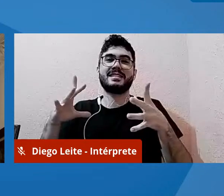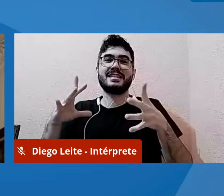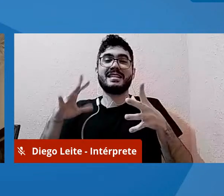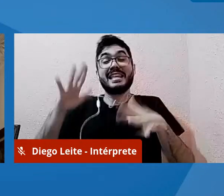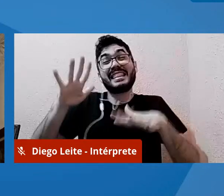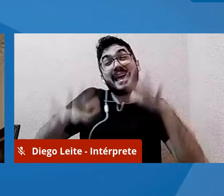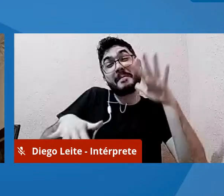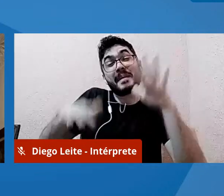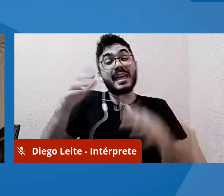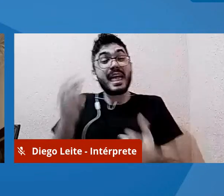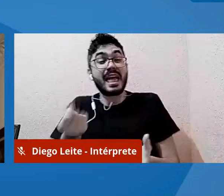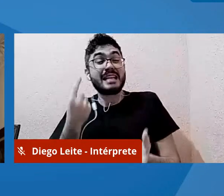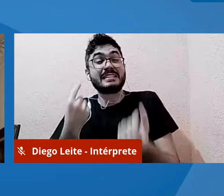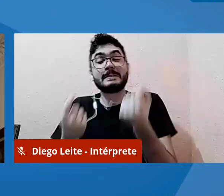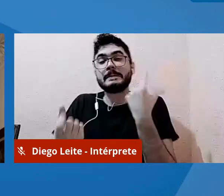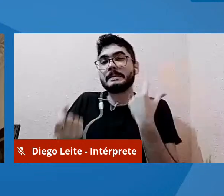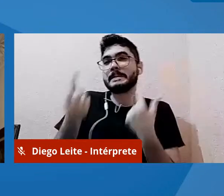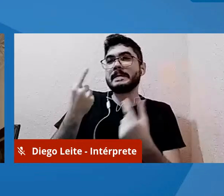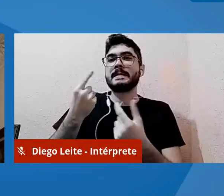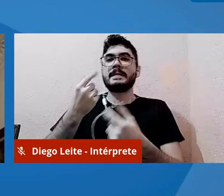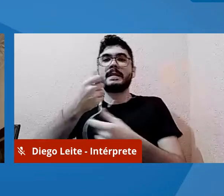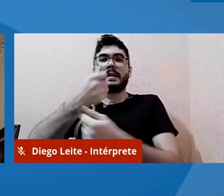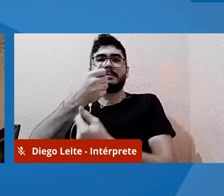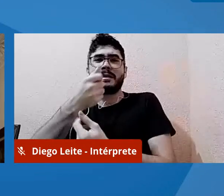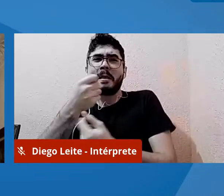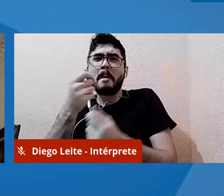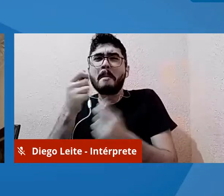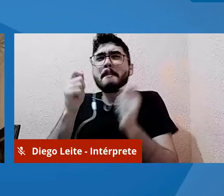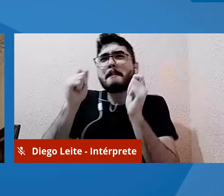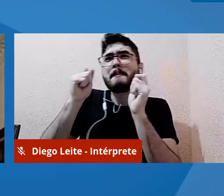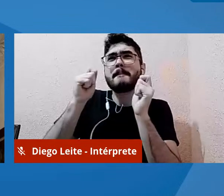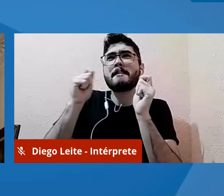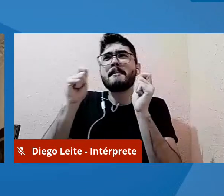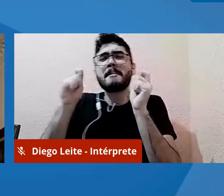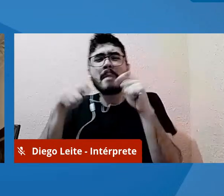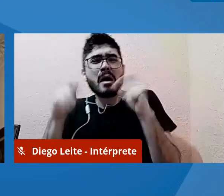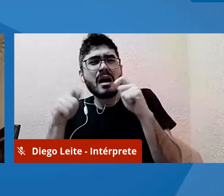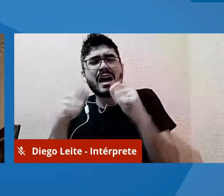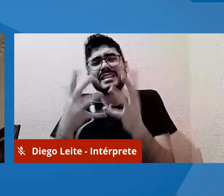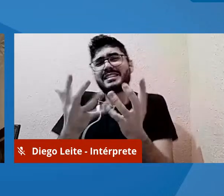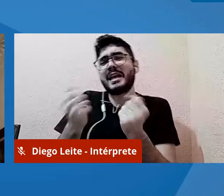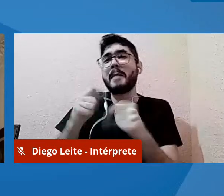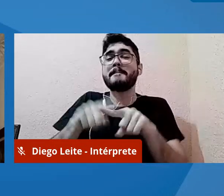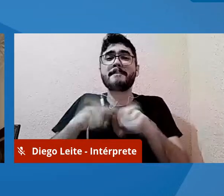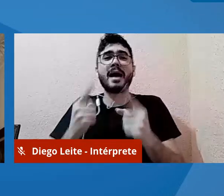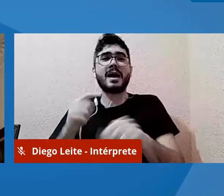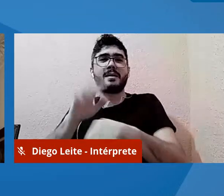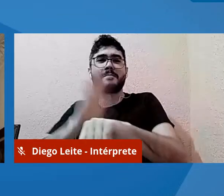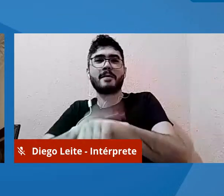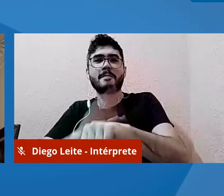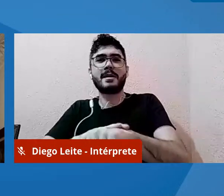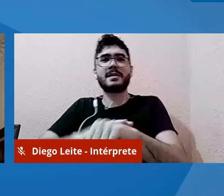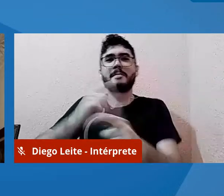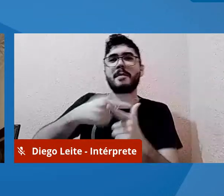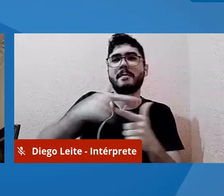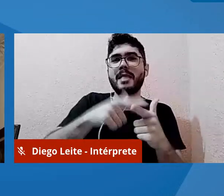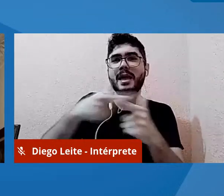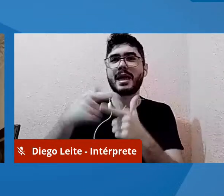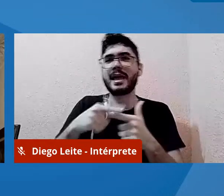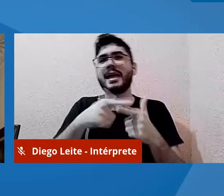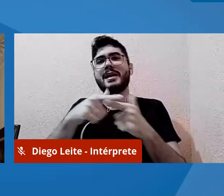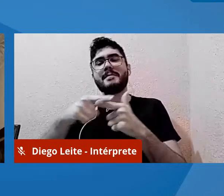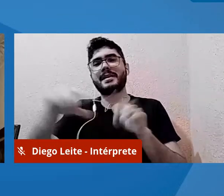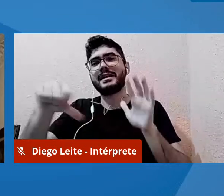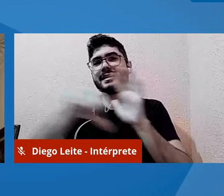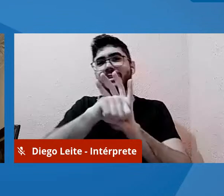democracia, pode aceitar a democracia. Mas, quando há problemas, quando há crise, aí a democracia